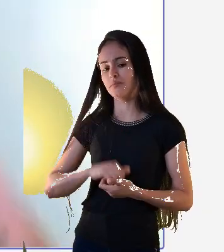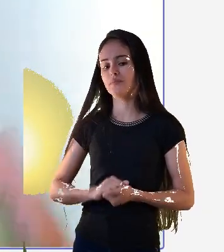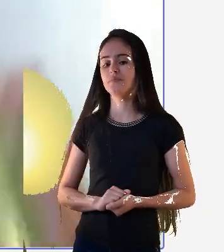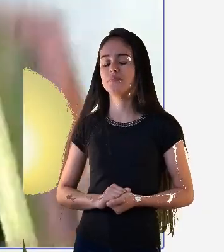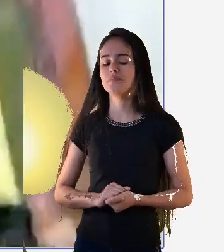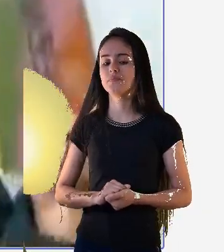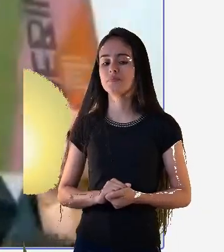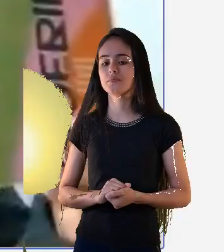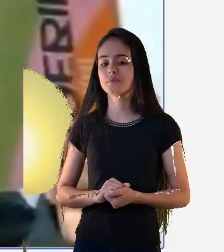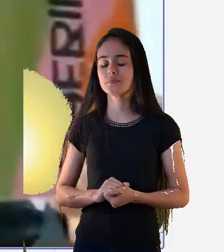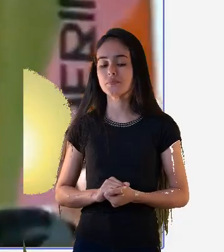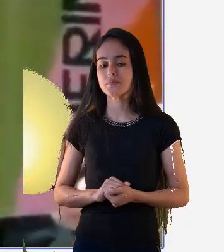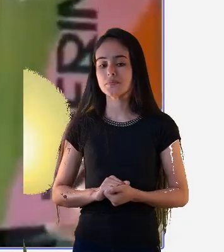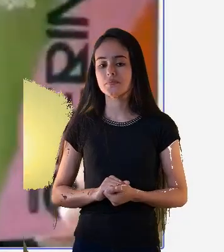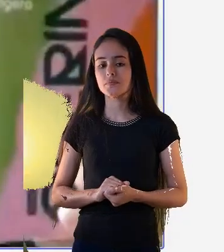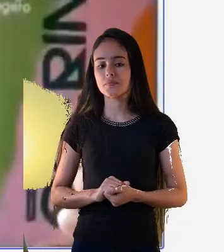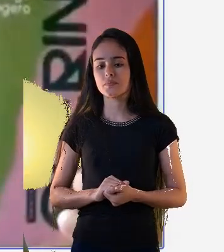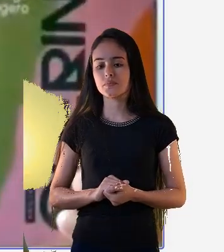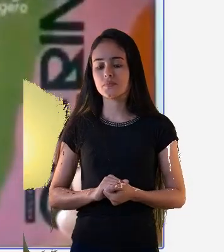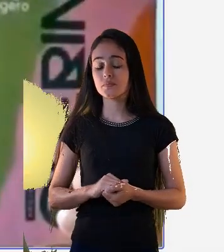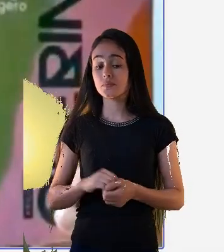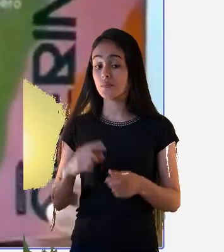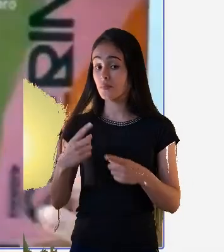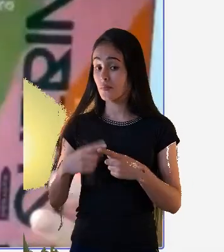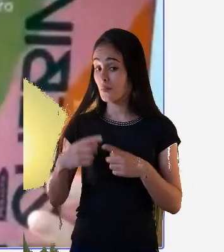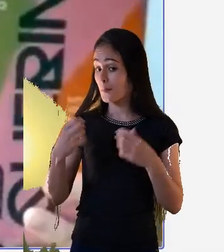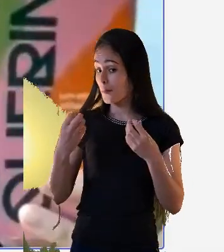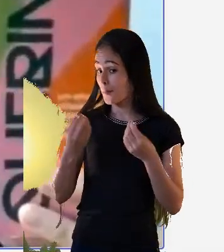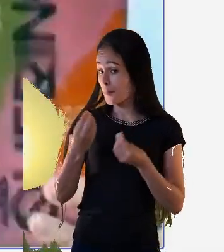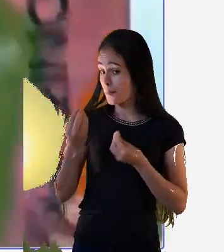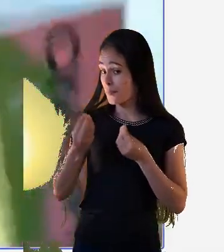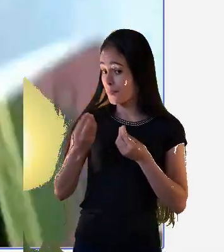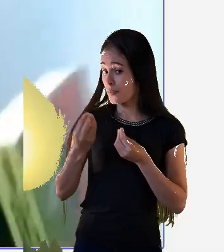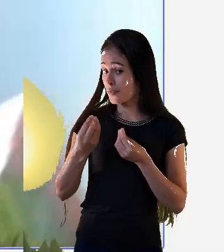aulas, tanto esses 2 livros, né? São aulas a respeito